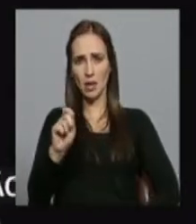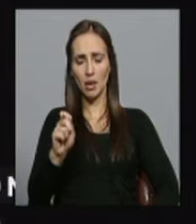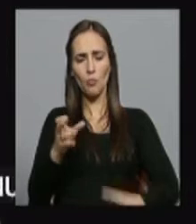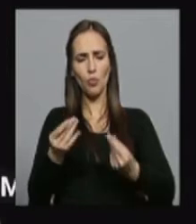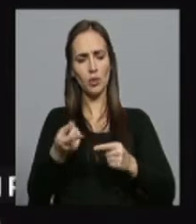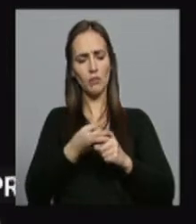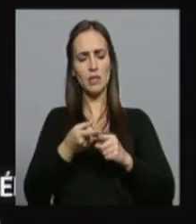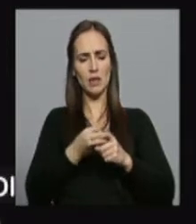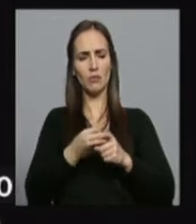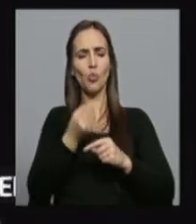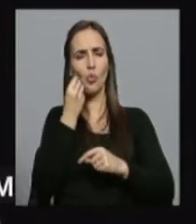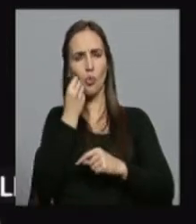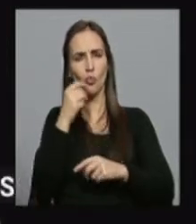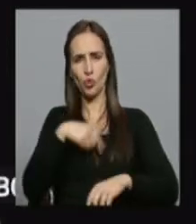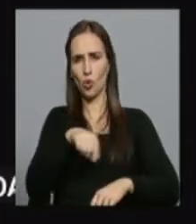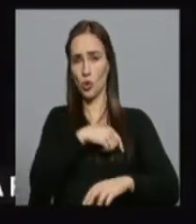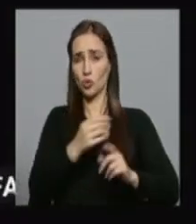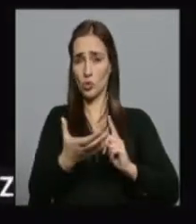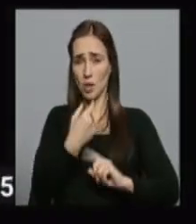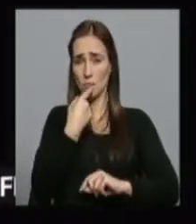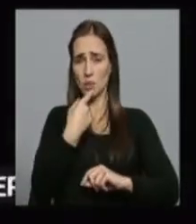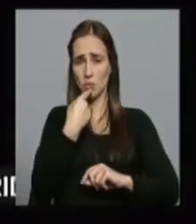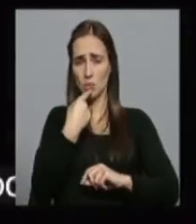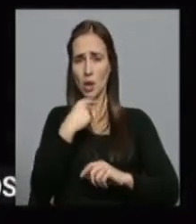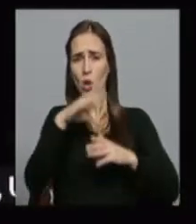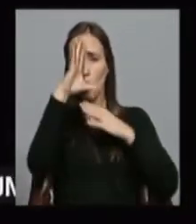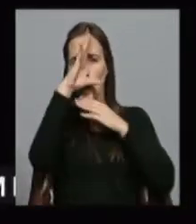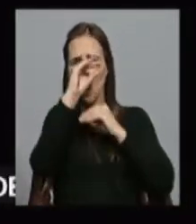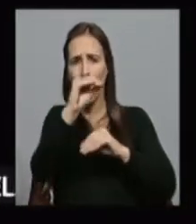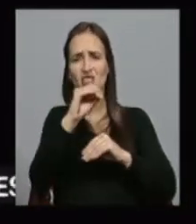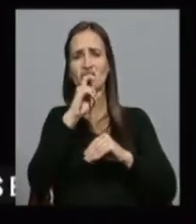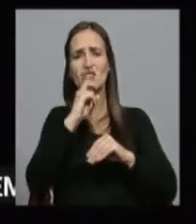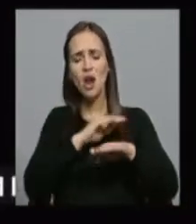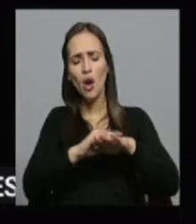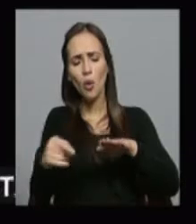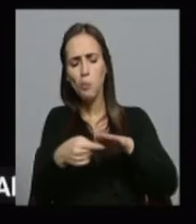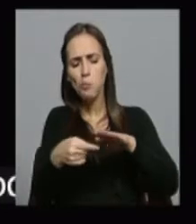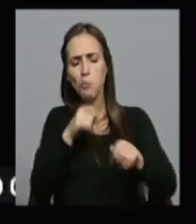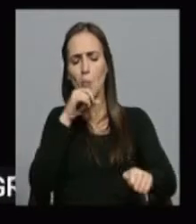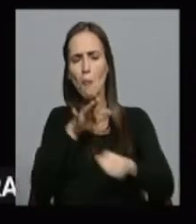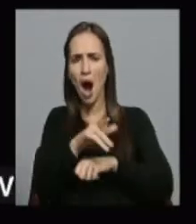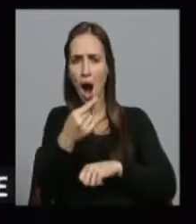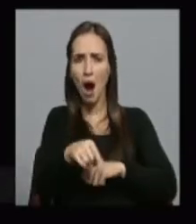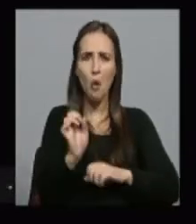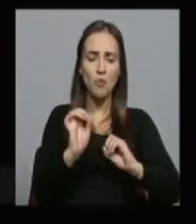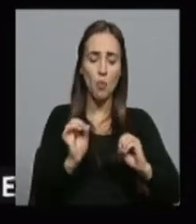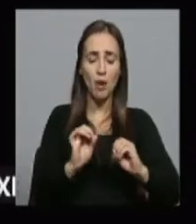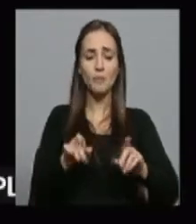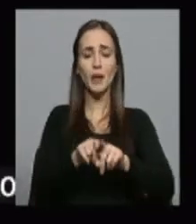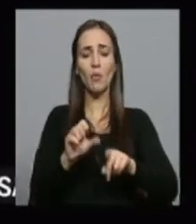se existem, nomeadamente, oceanos de água salgada por baixo das superfícies gélidas de luas? Olha, por exemplo, como fez a Galileu em